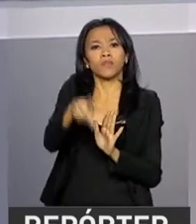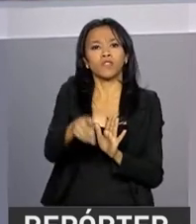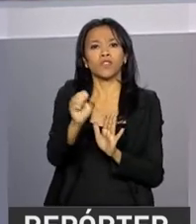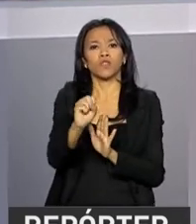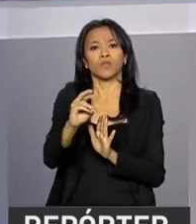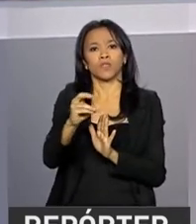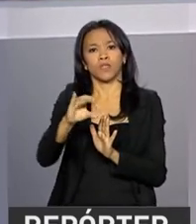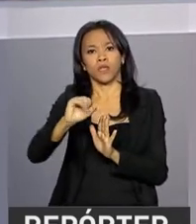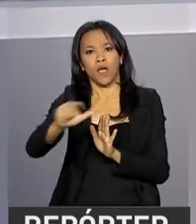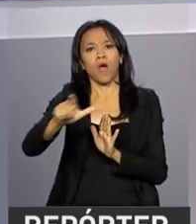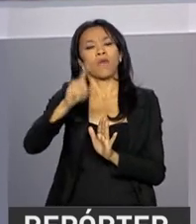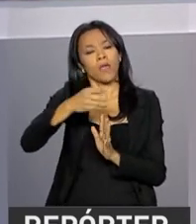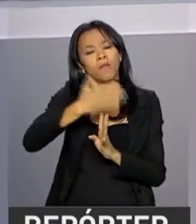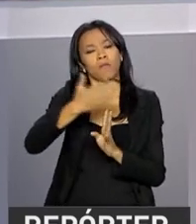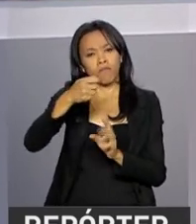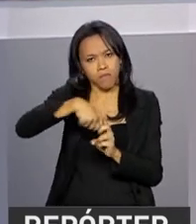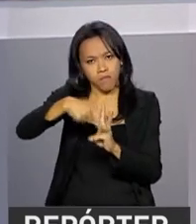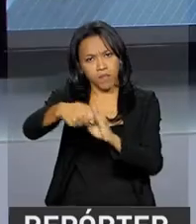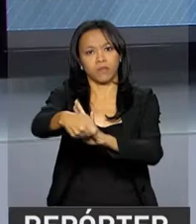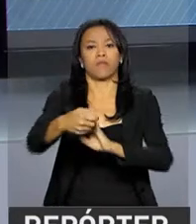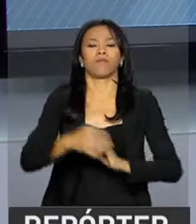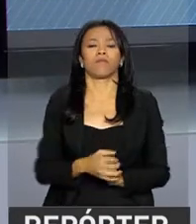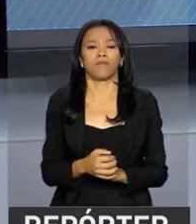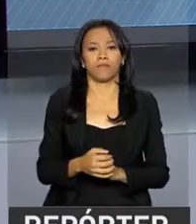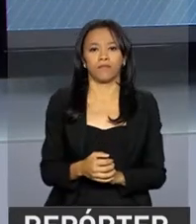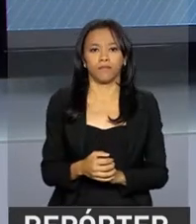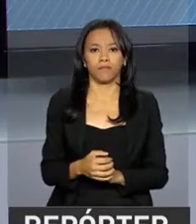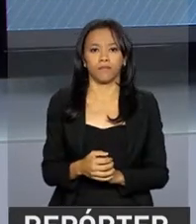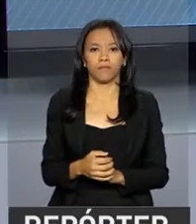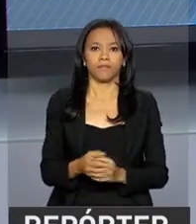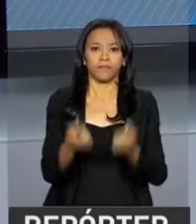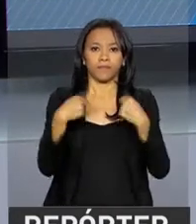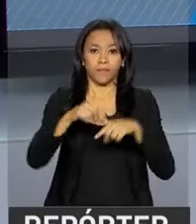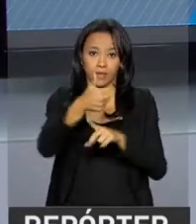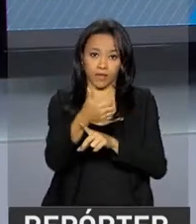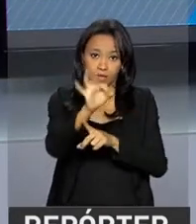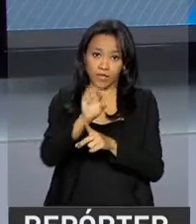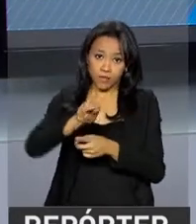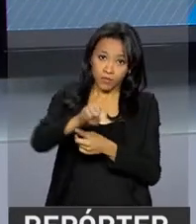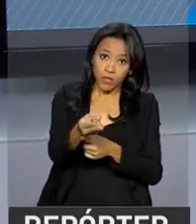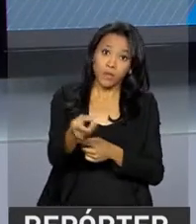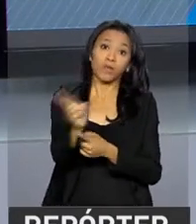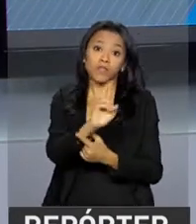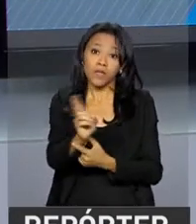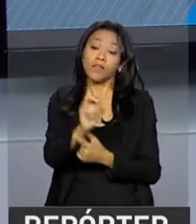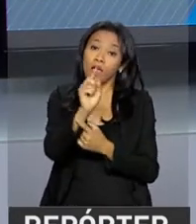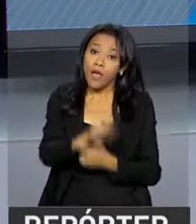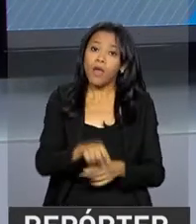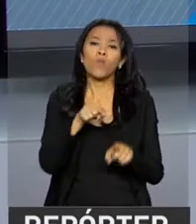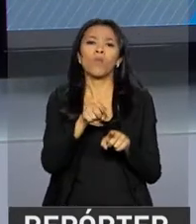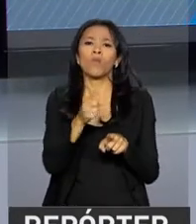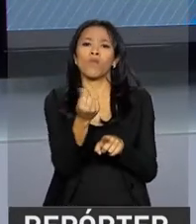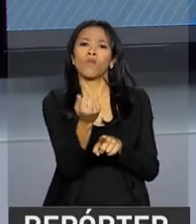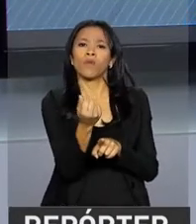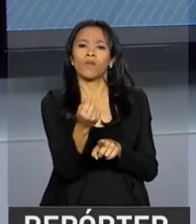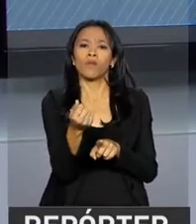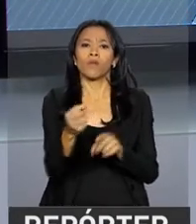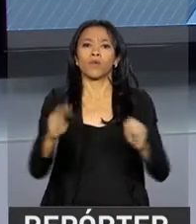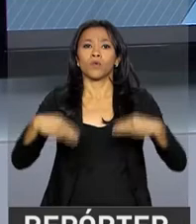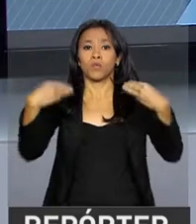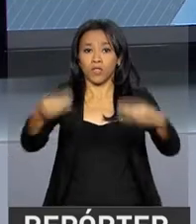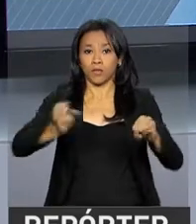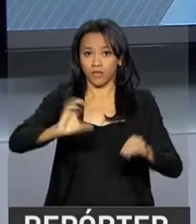repasse é feito mensalmente 10 milhões de reais esse é o valor que o ministério da ciência